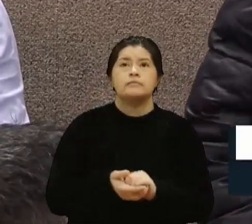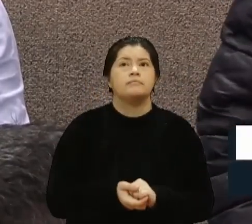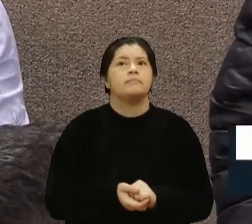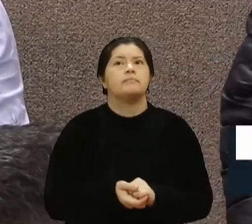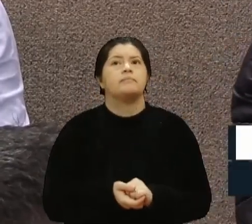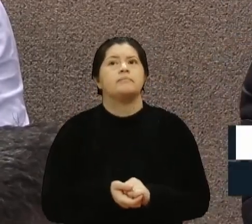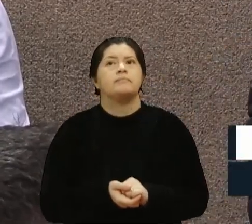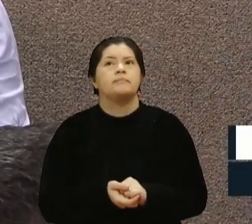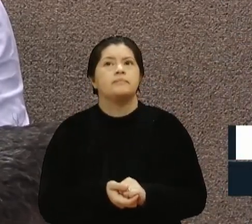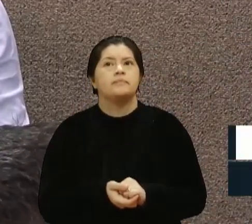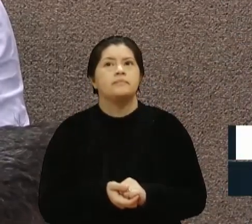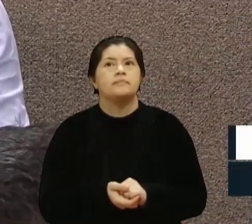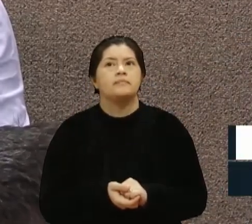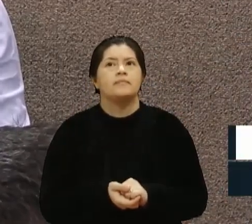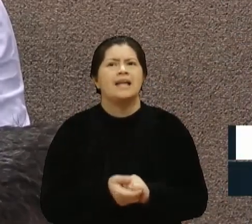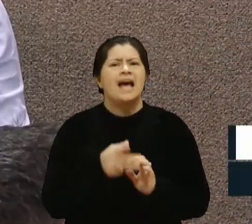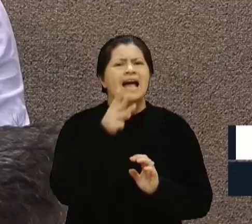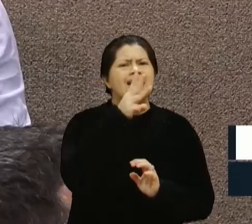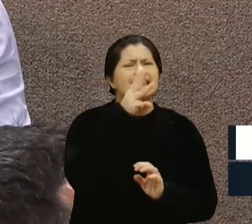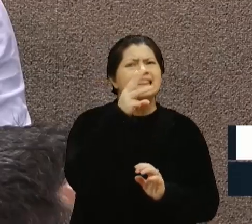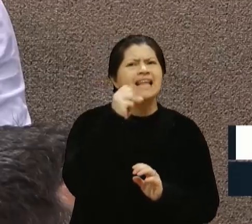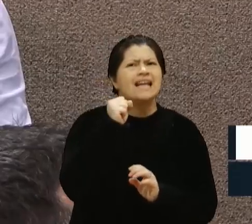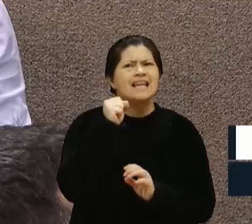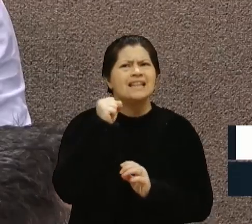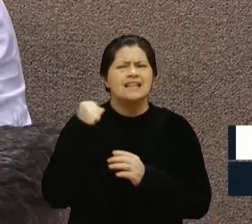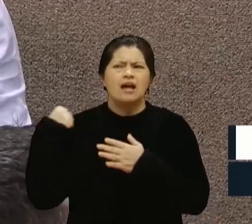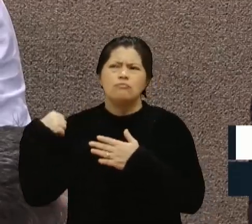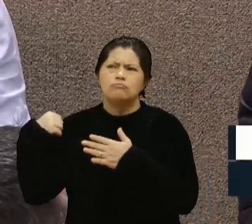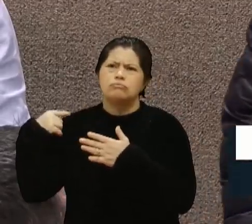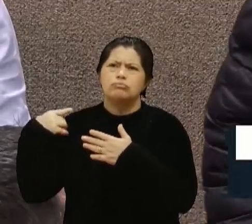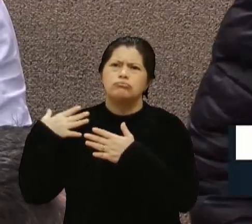Nos últimos 30 anos,